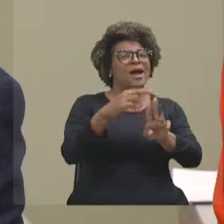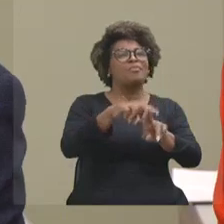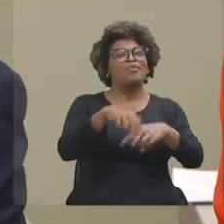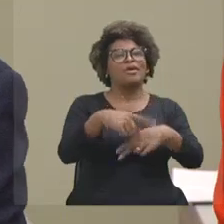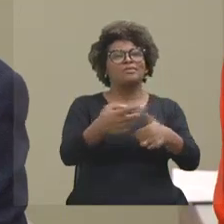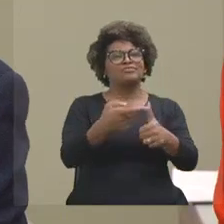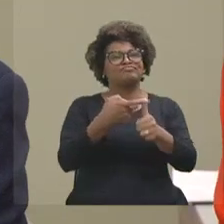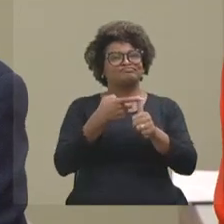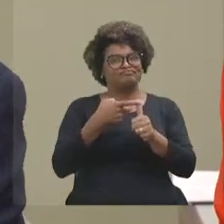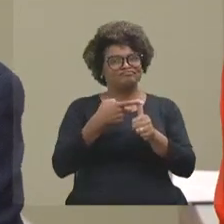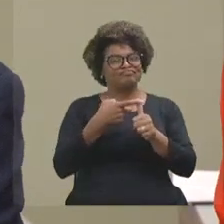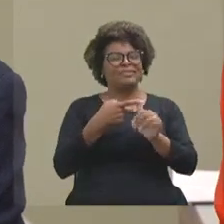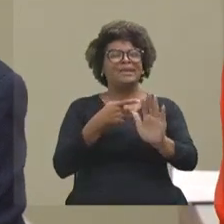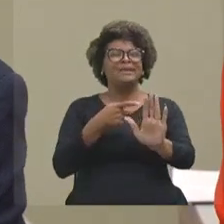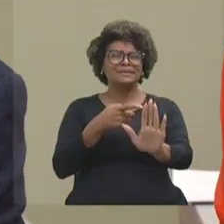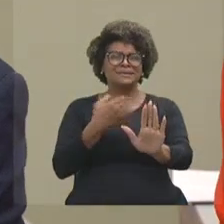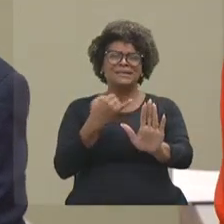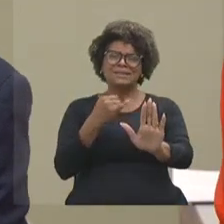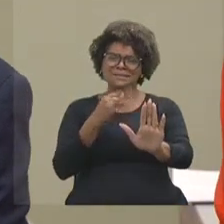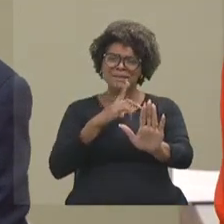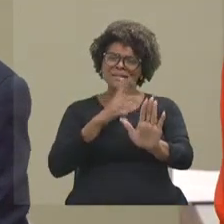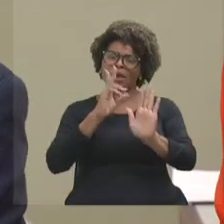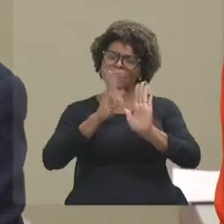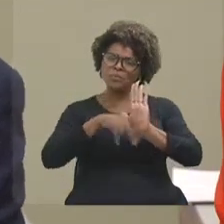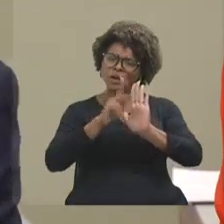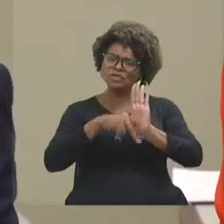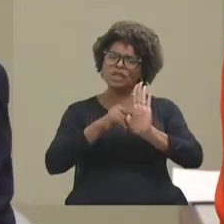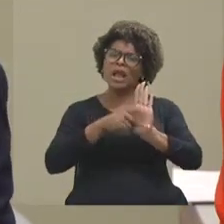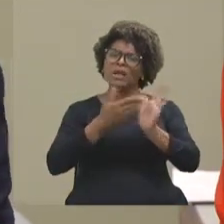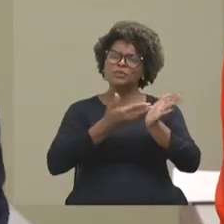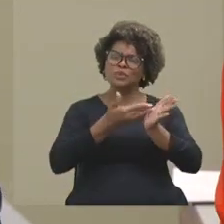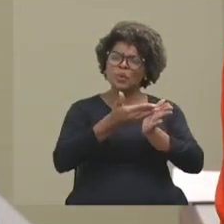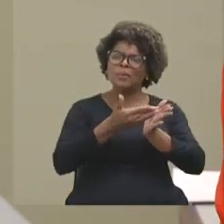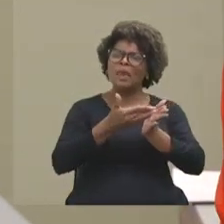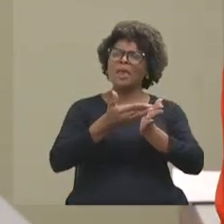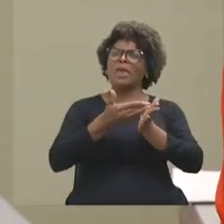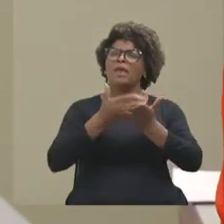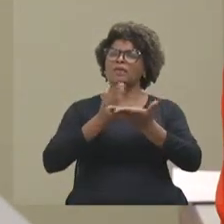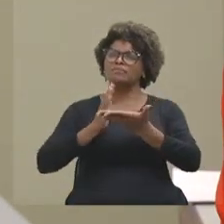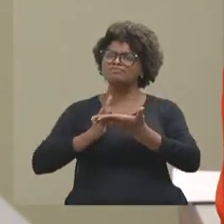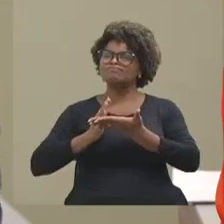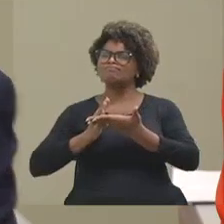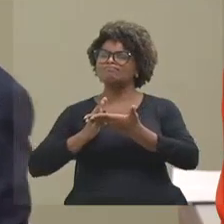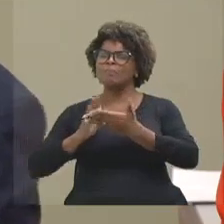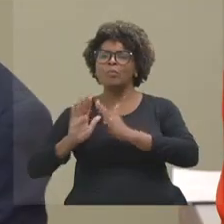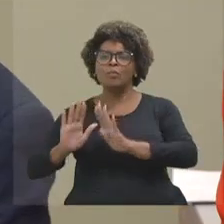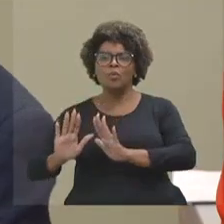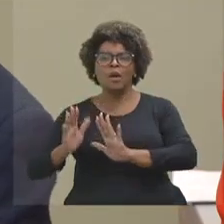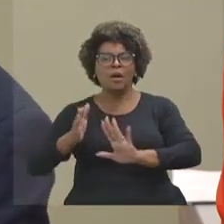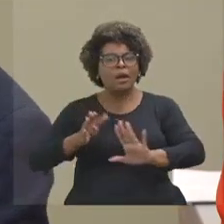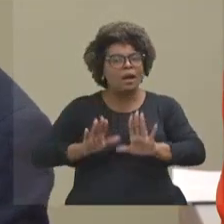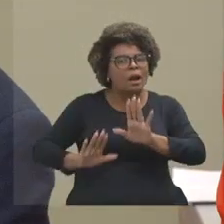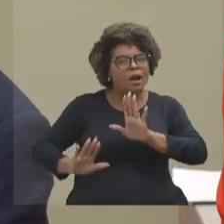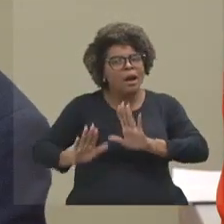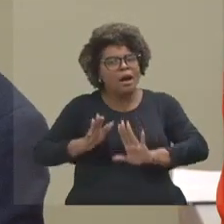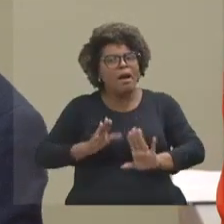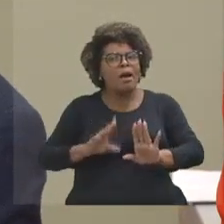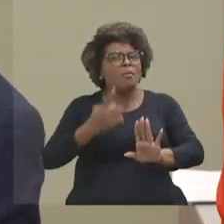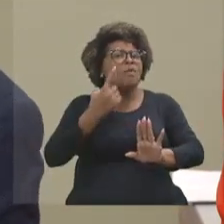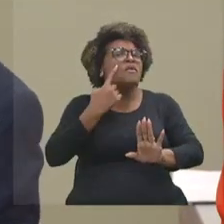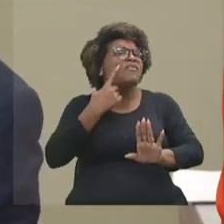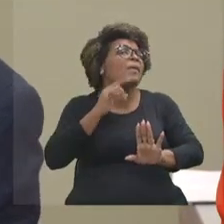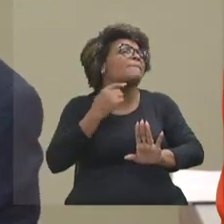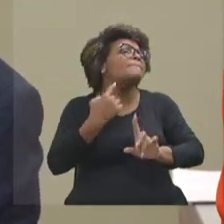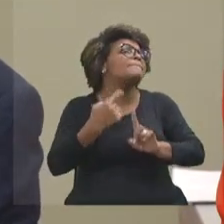um projeto quando existe um começo meio e fim se o hospital já existe eu acho que a gente tem que ver exatamente o porquê que ele não tá